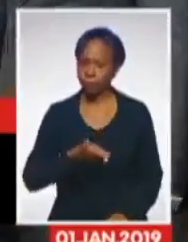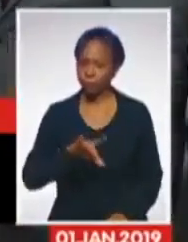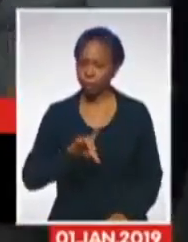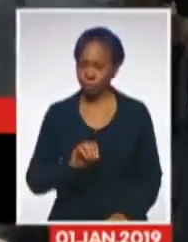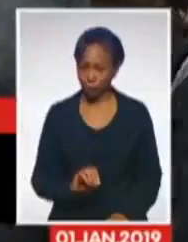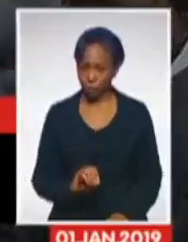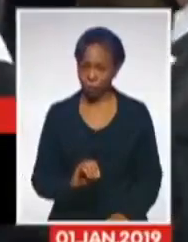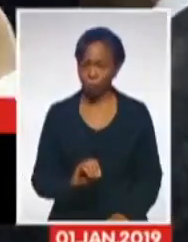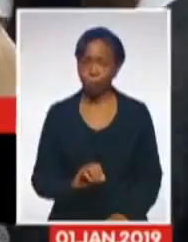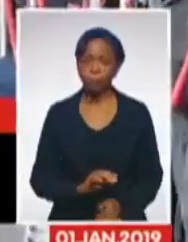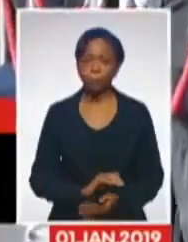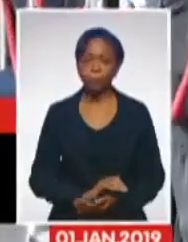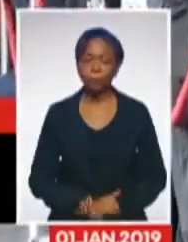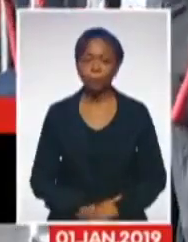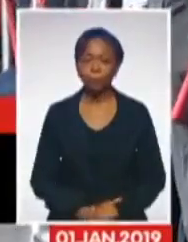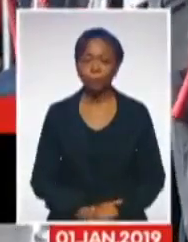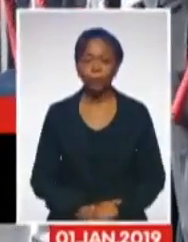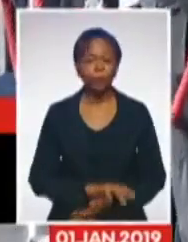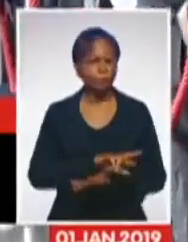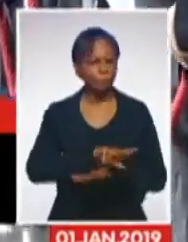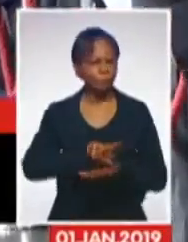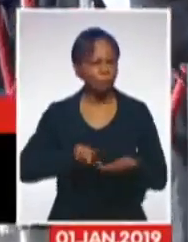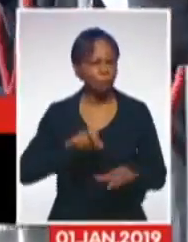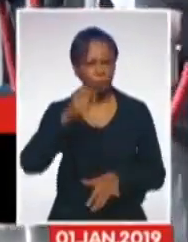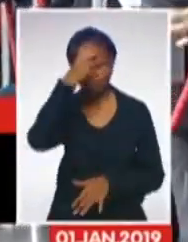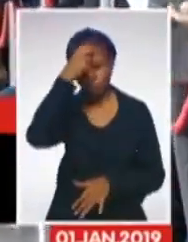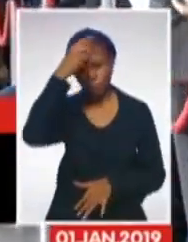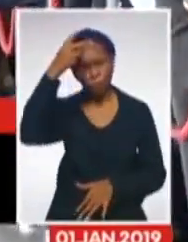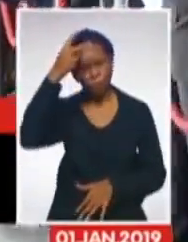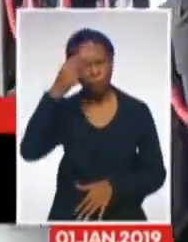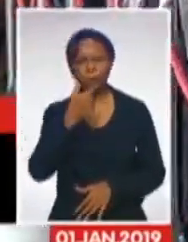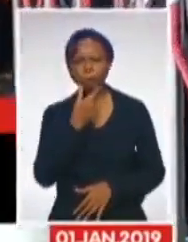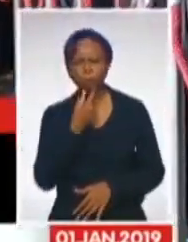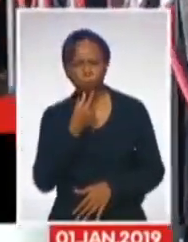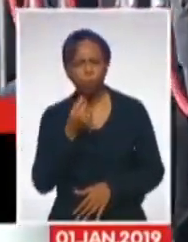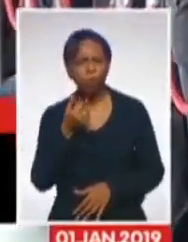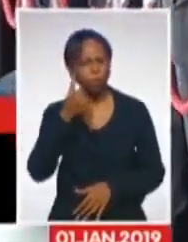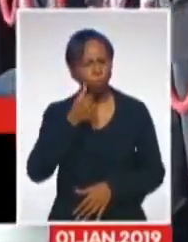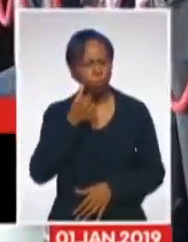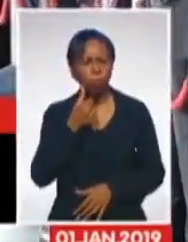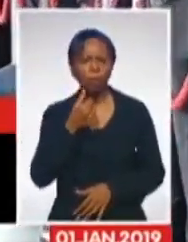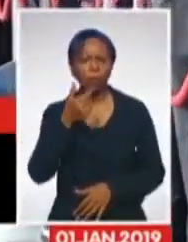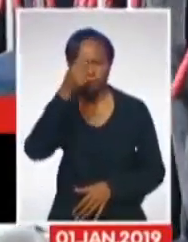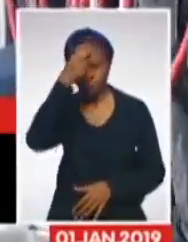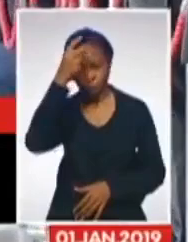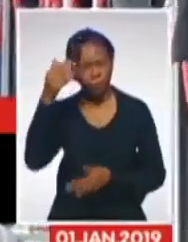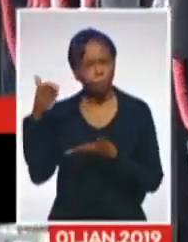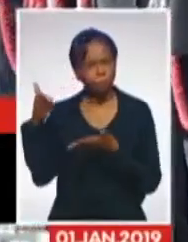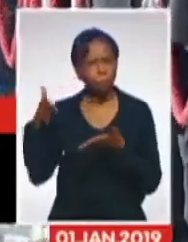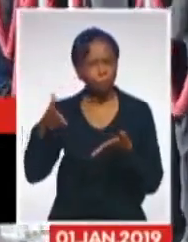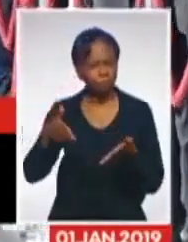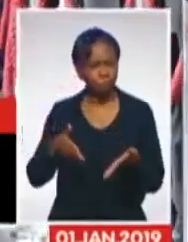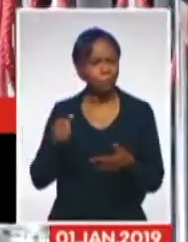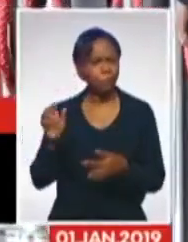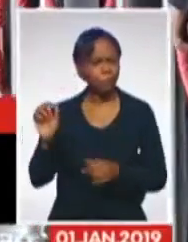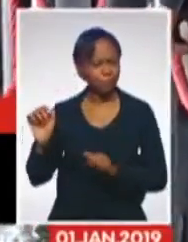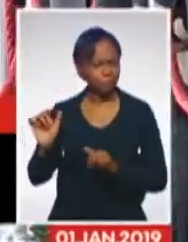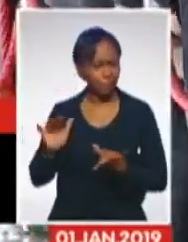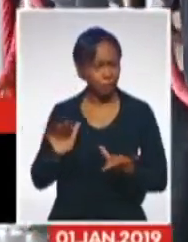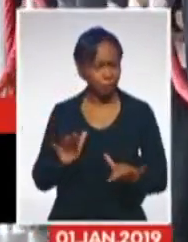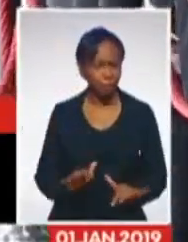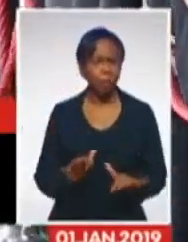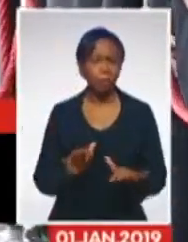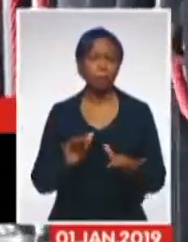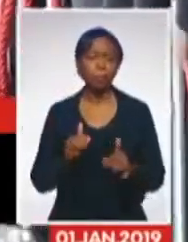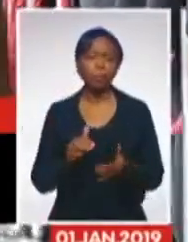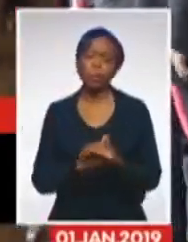à cerimônia. Vários prefeitos vieram prestigiar a posse do governador eleito Romeu Zema, também numa expectativa